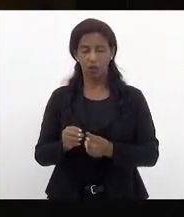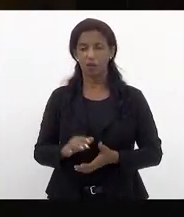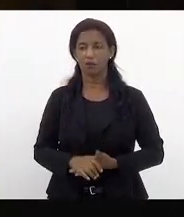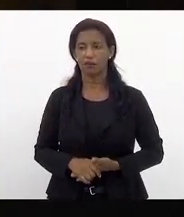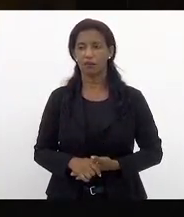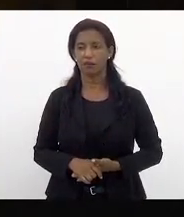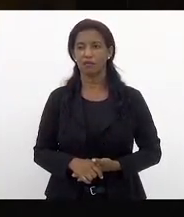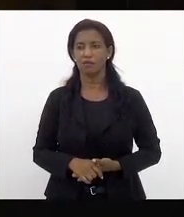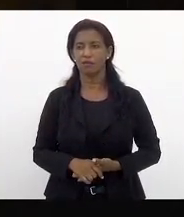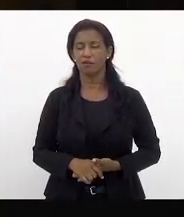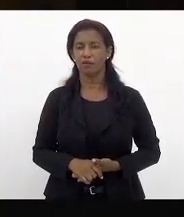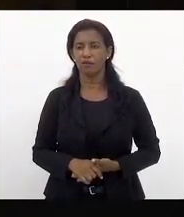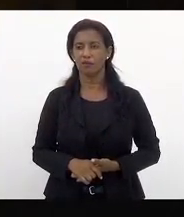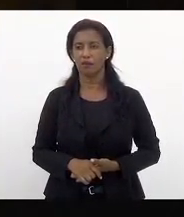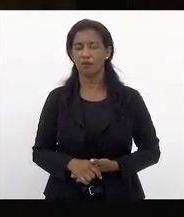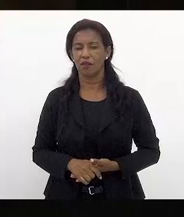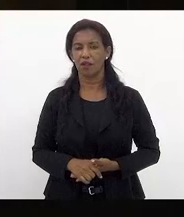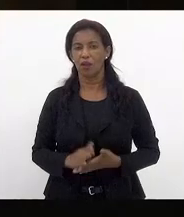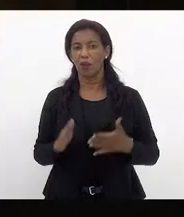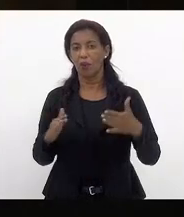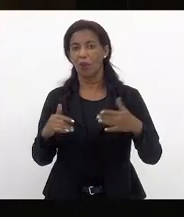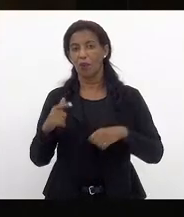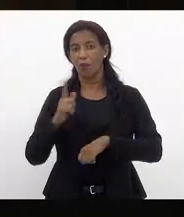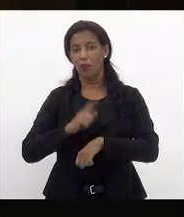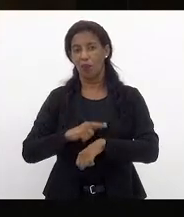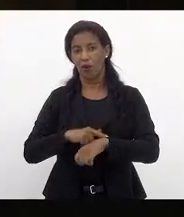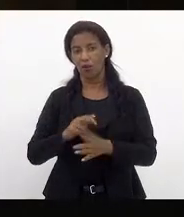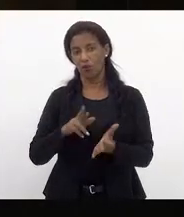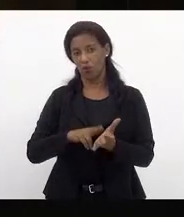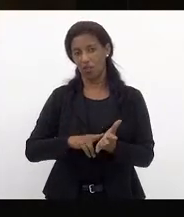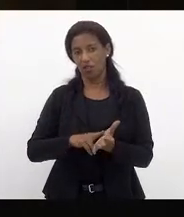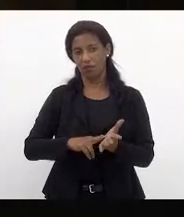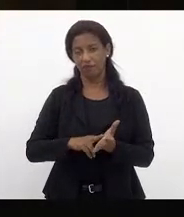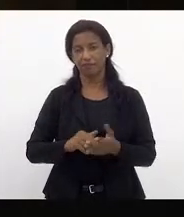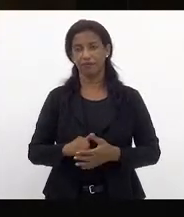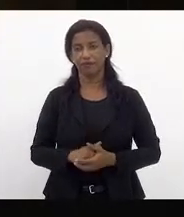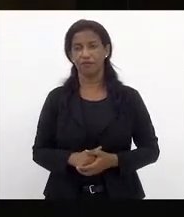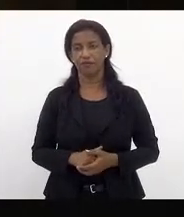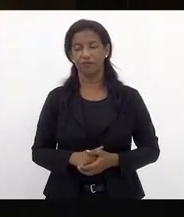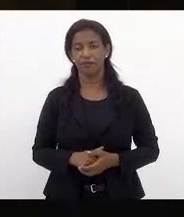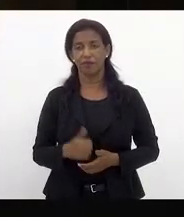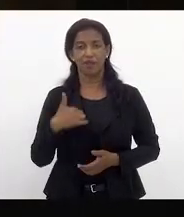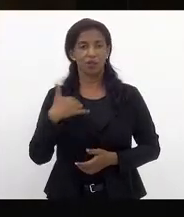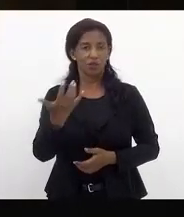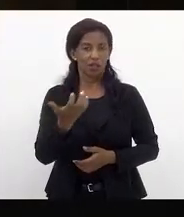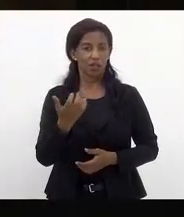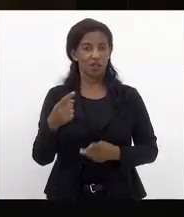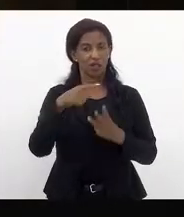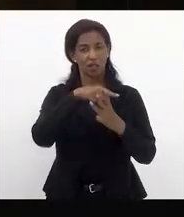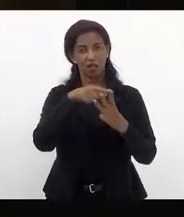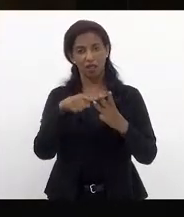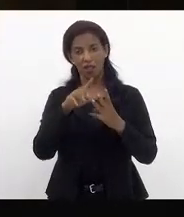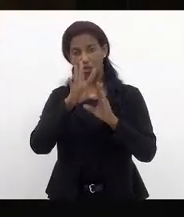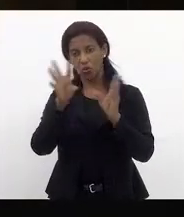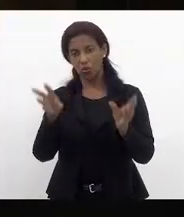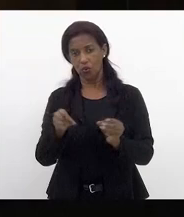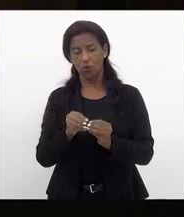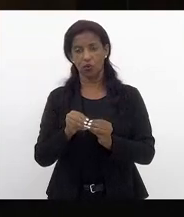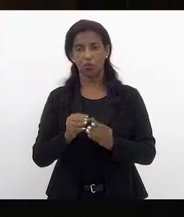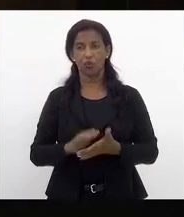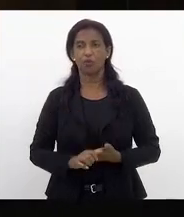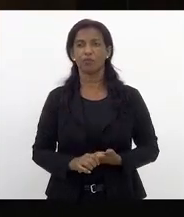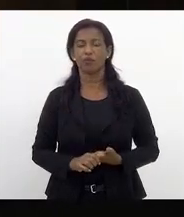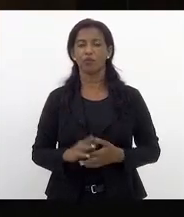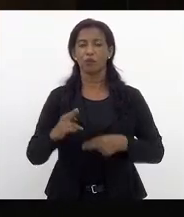estou próximo ao teto regimental do tempo, eu queria deixar aqui 3 conclusões desse debate sobre